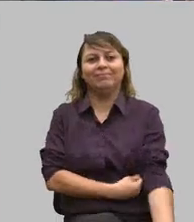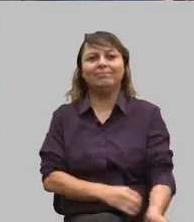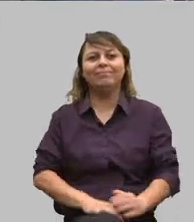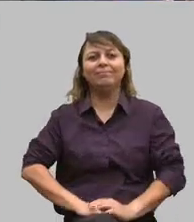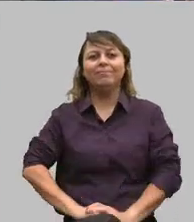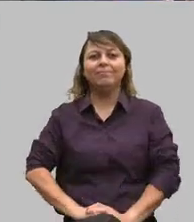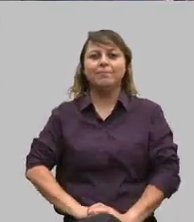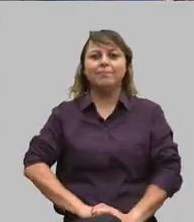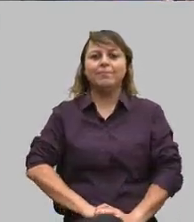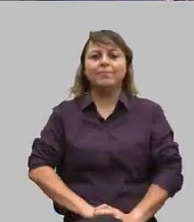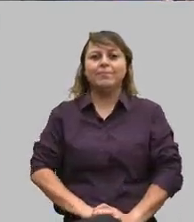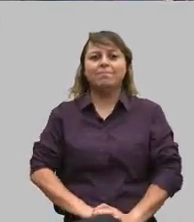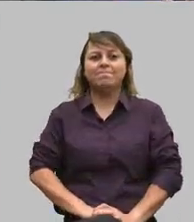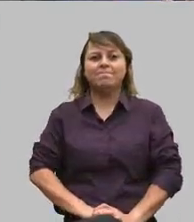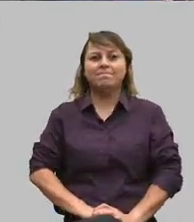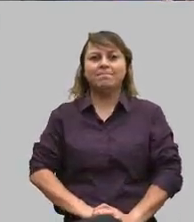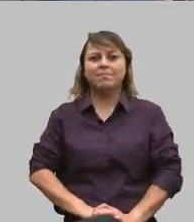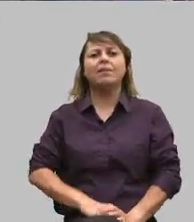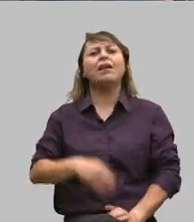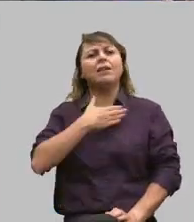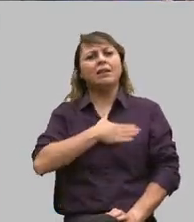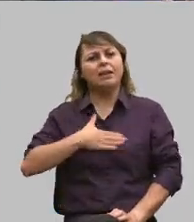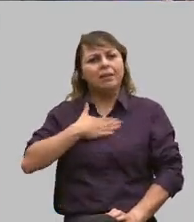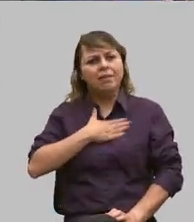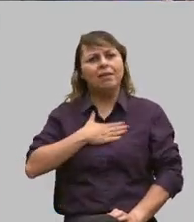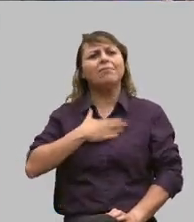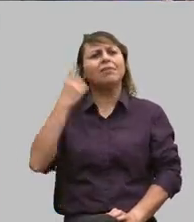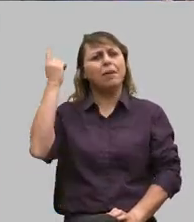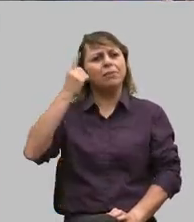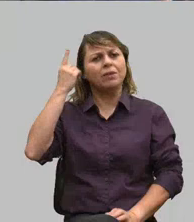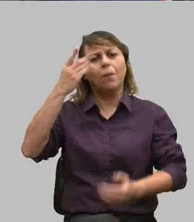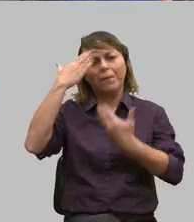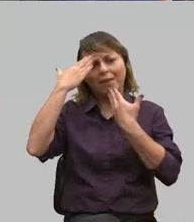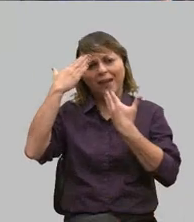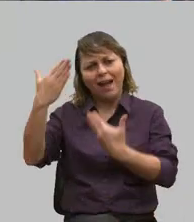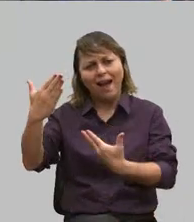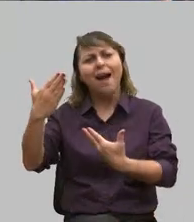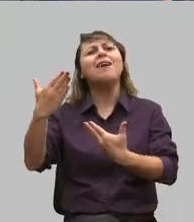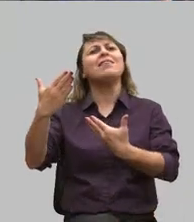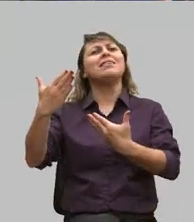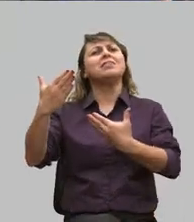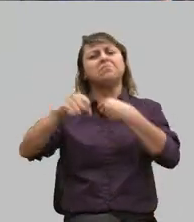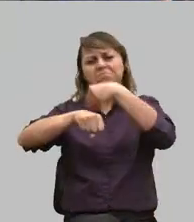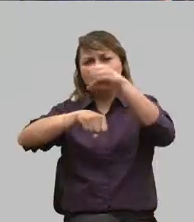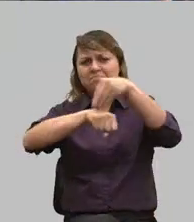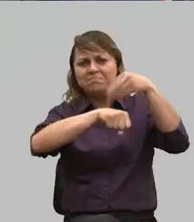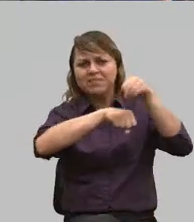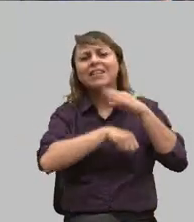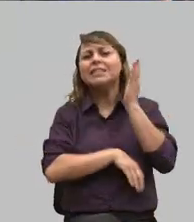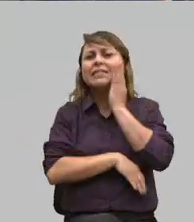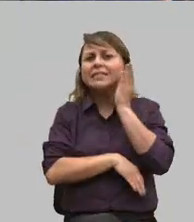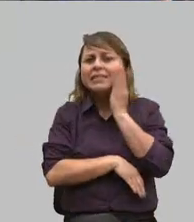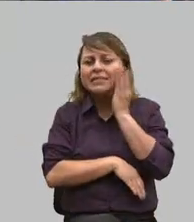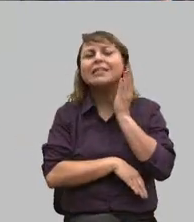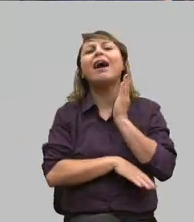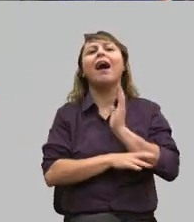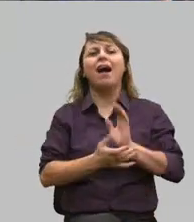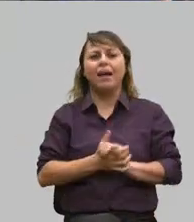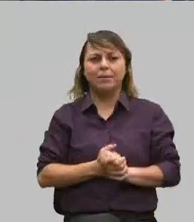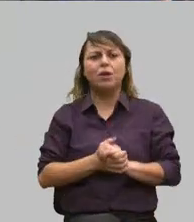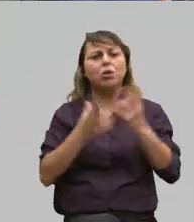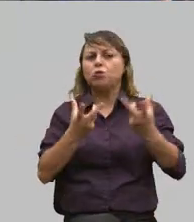Presidente querida deputada primeiro Muito obrigado pelas suas palavras que realmente a gente sabe que não S que eu não sou